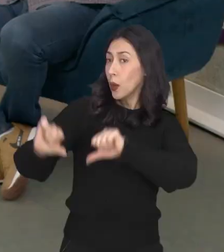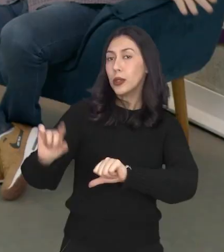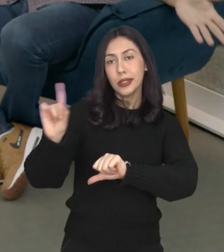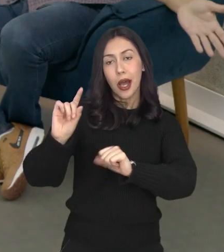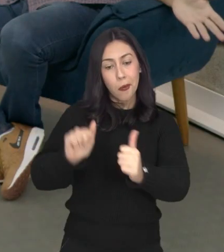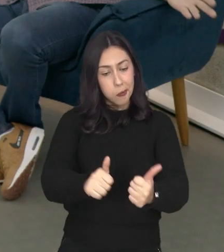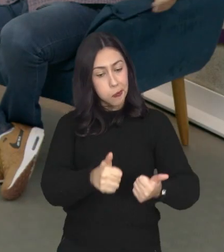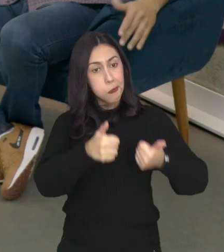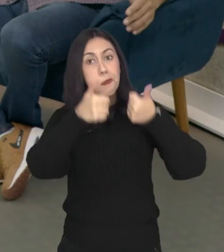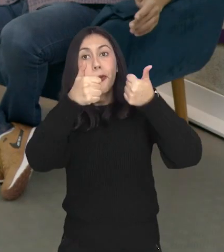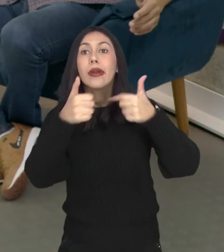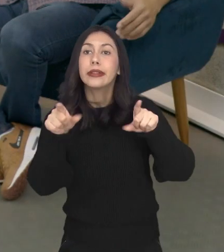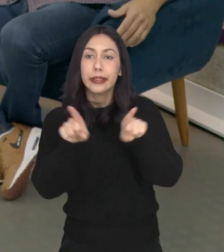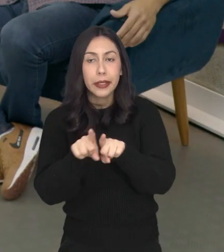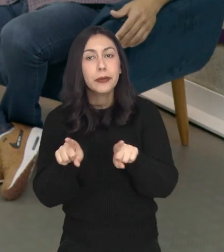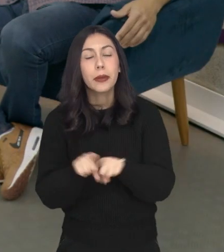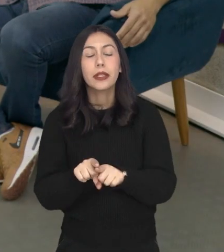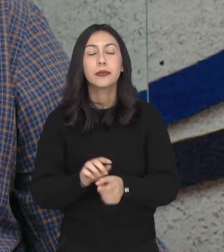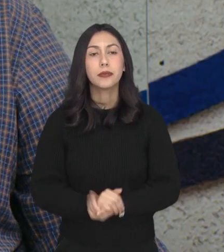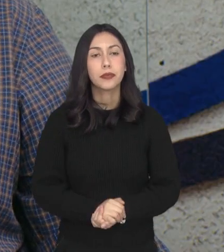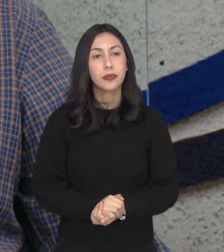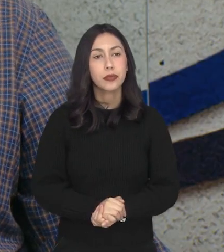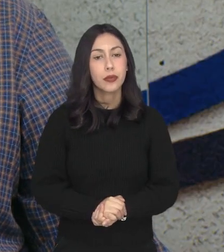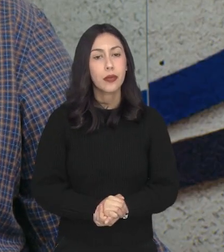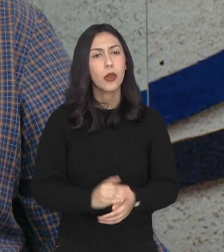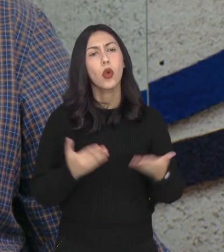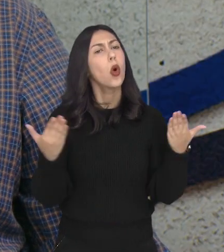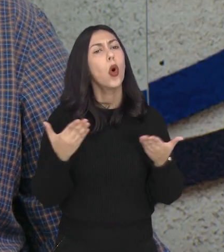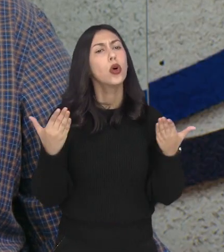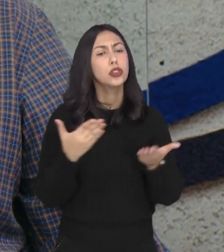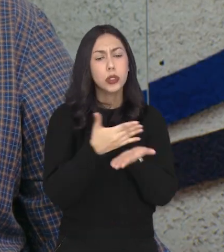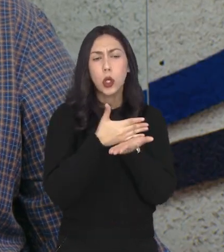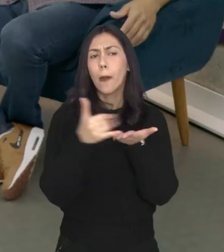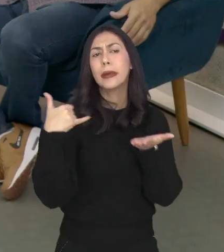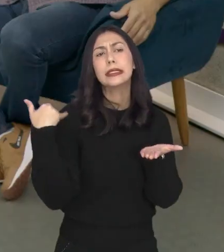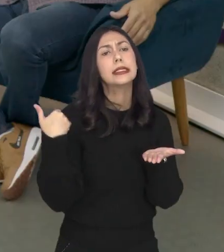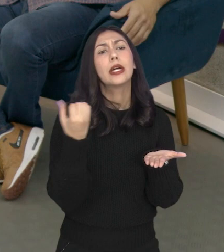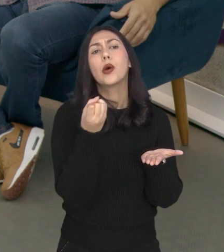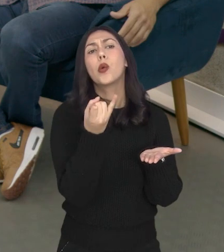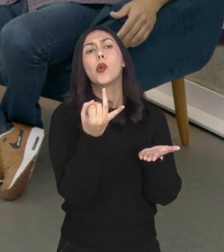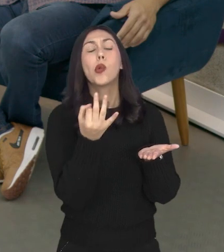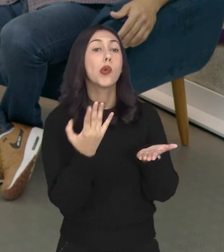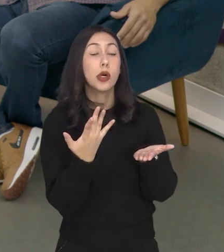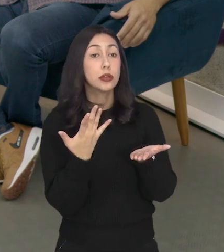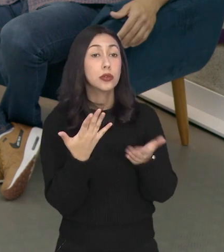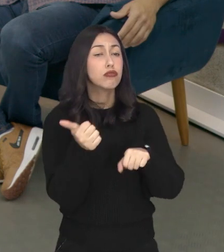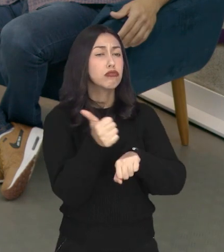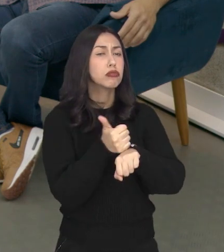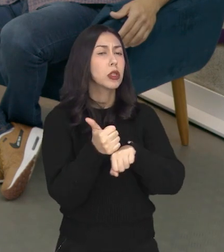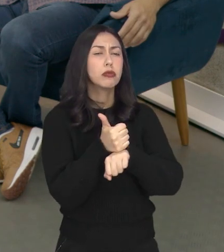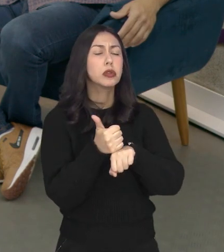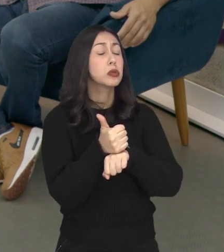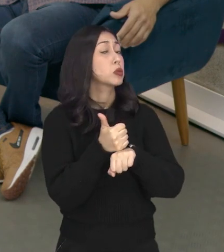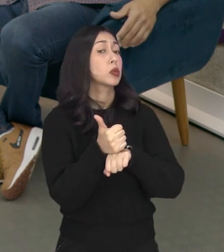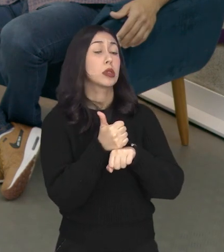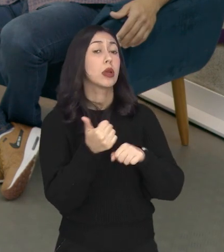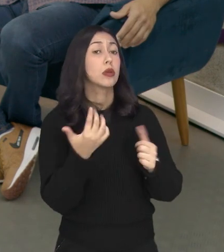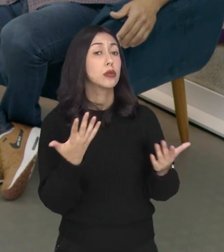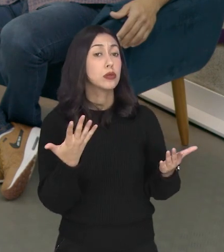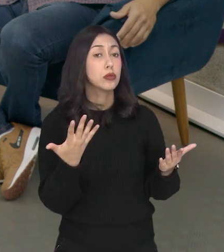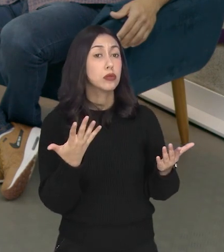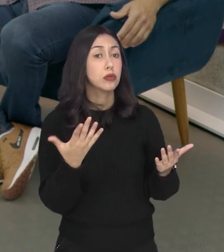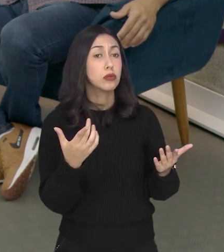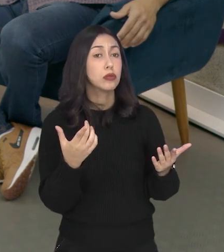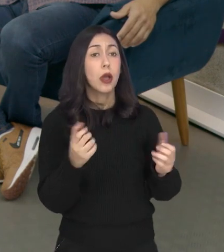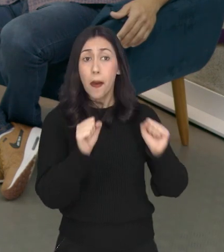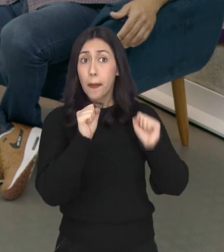só os prejudicativos, tem também as coisas boas, né? Hoje começa com quantos anos, Charles? A parte profissional,